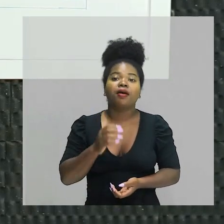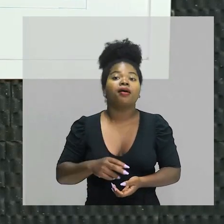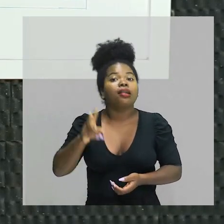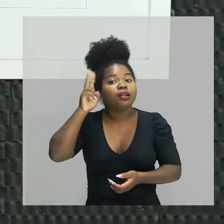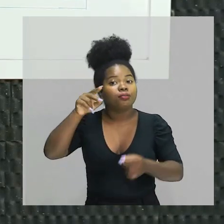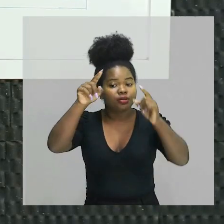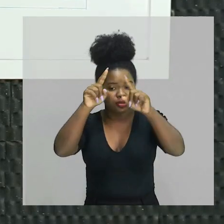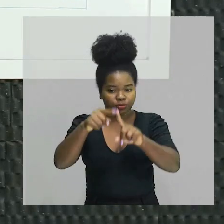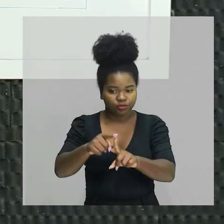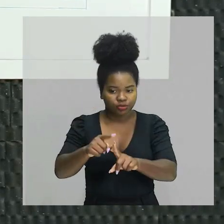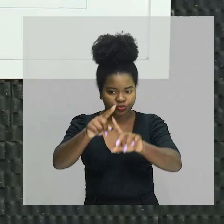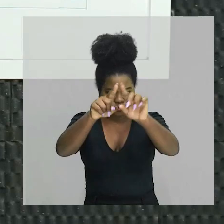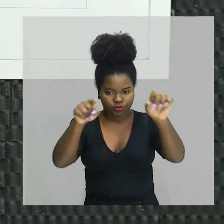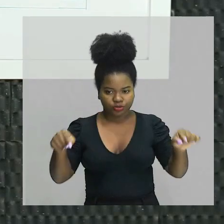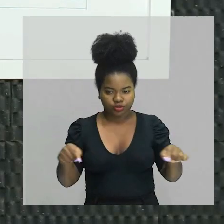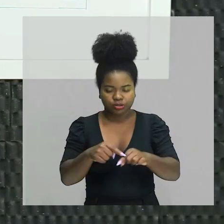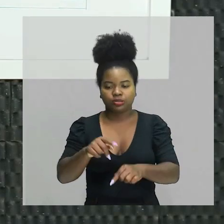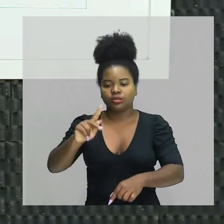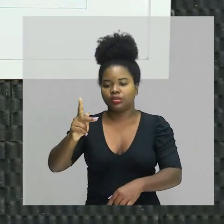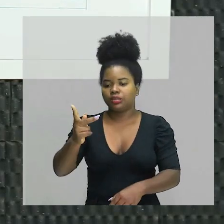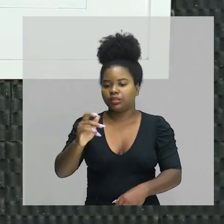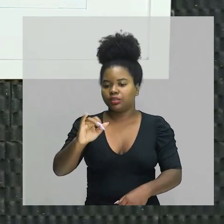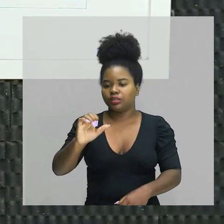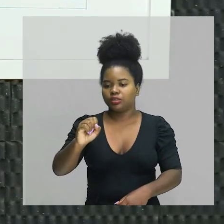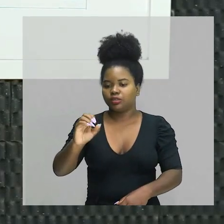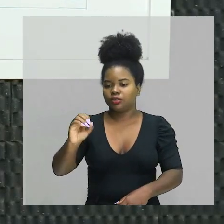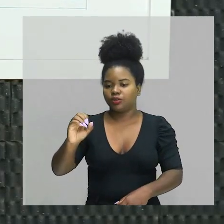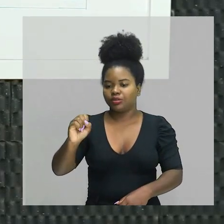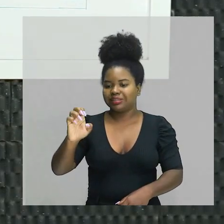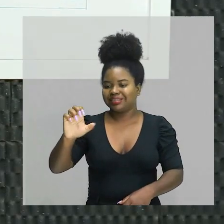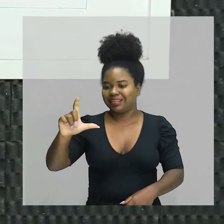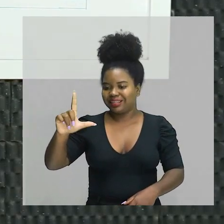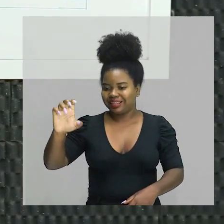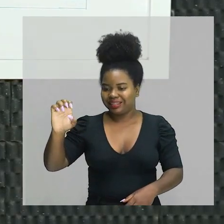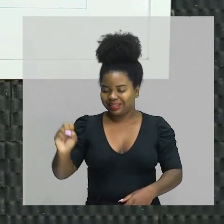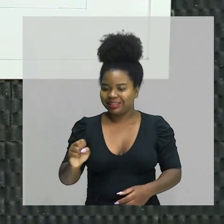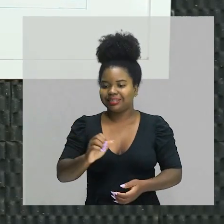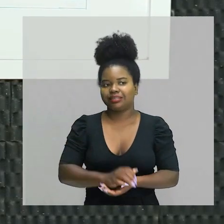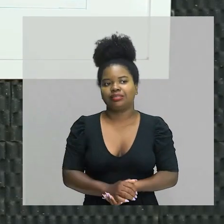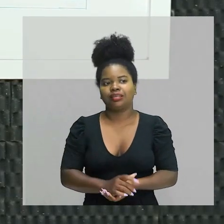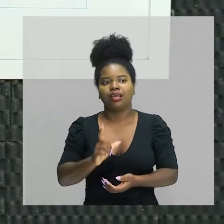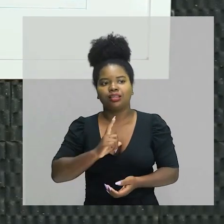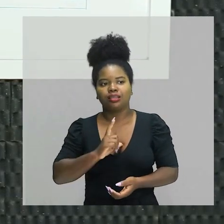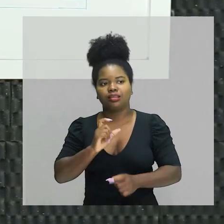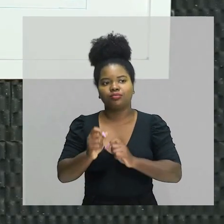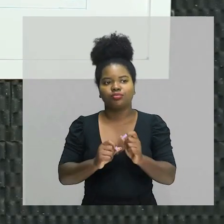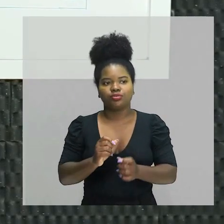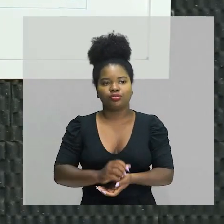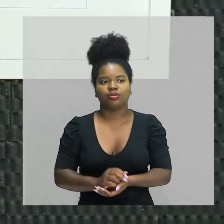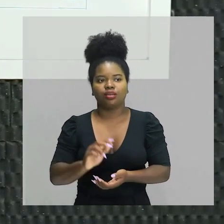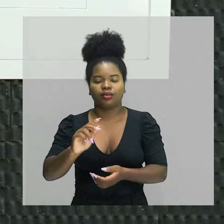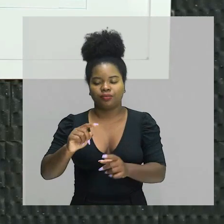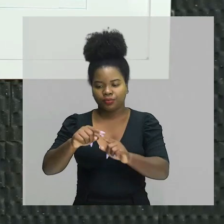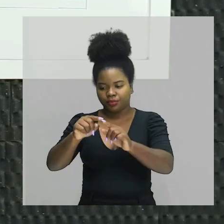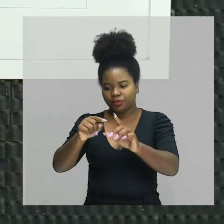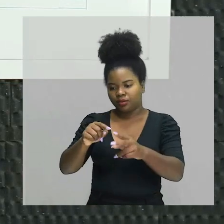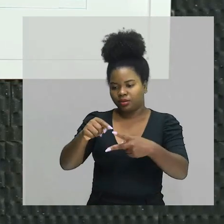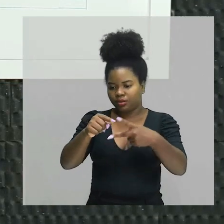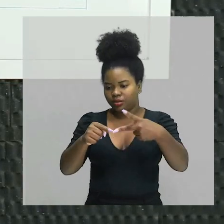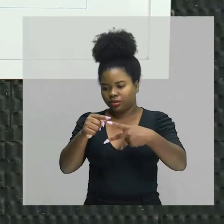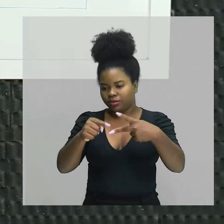isósceles. Se eu traçar a altura do triângulo isósceles, essa altura do triângulo isósceles, ele